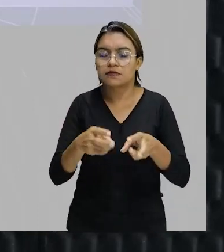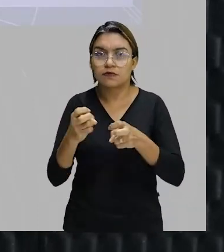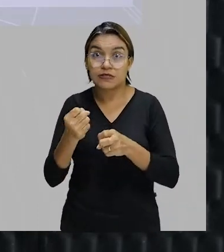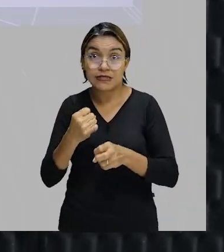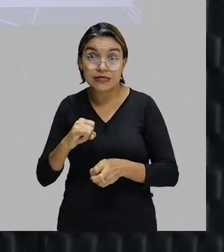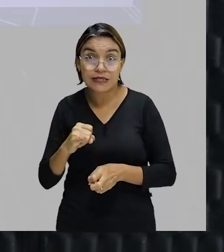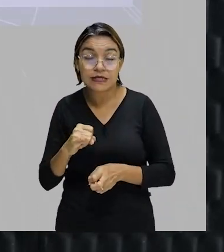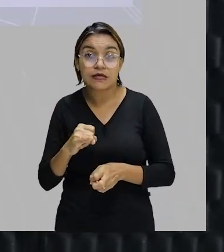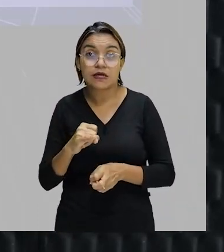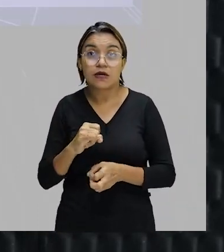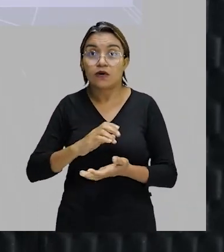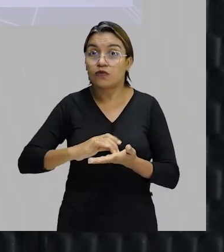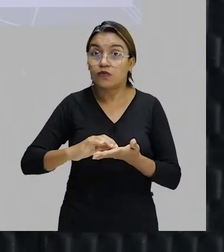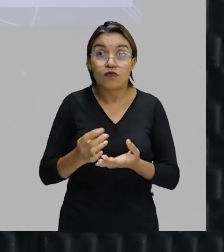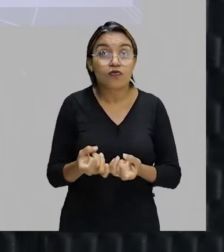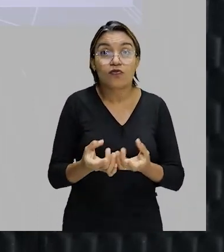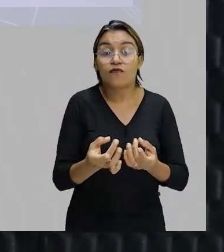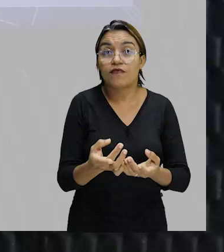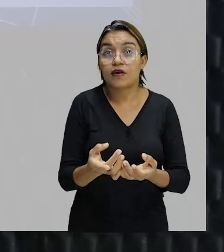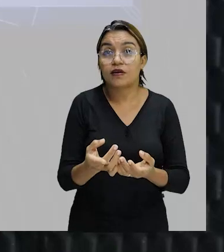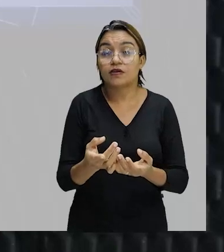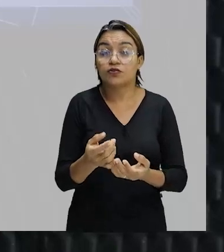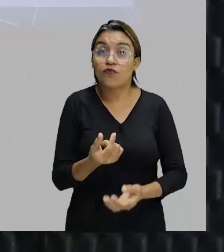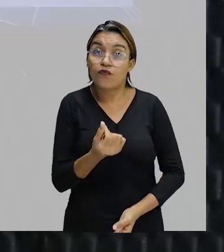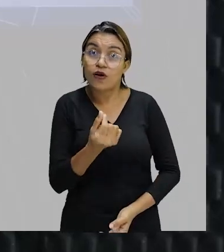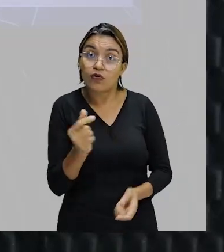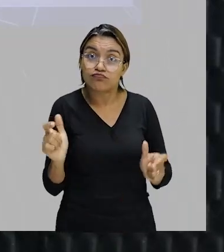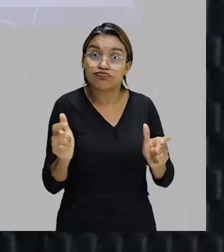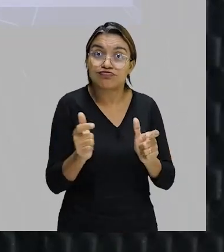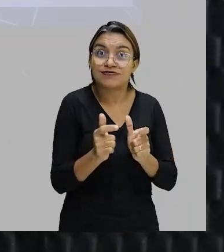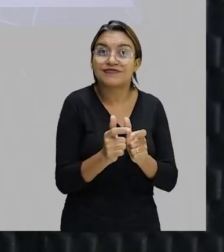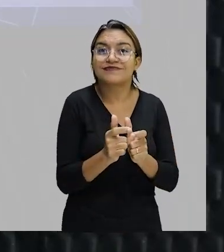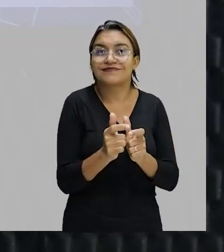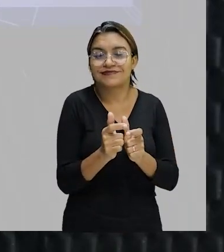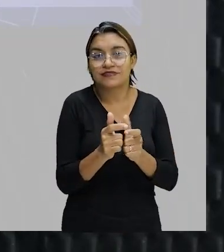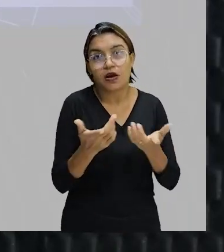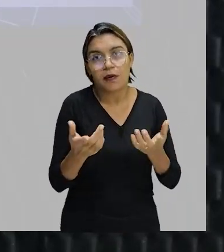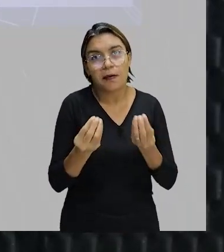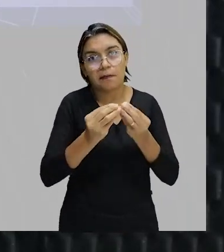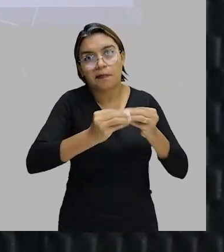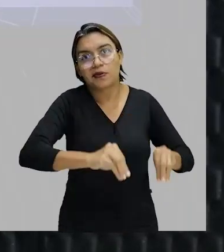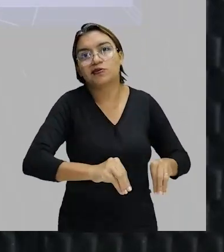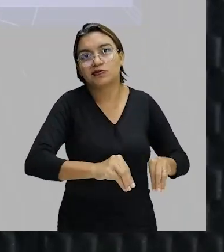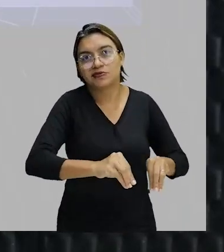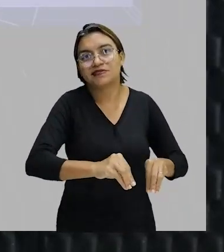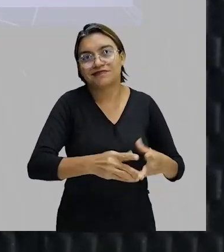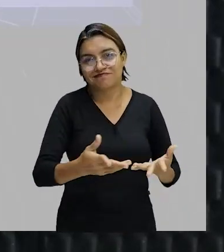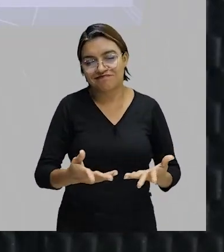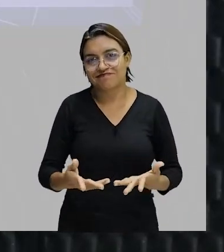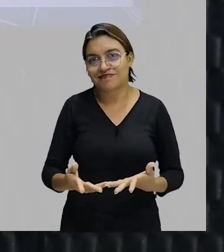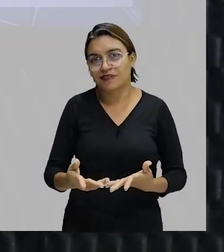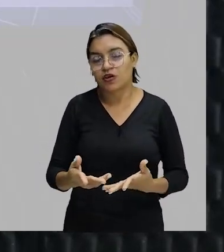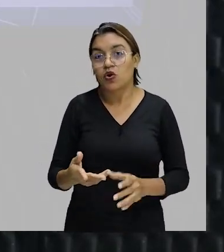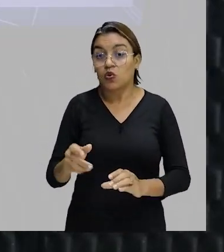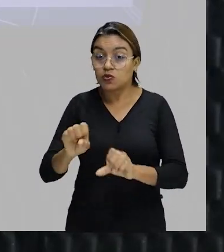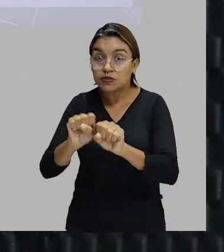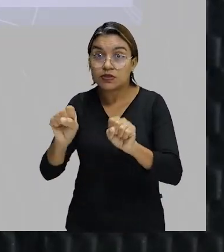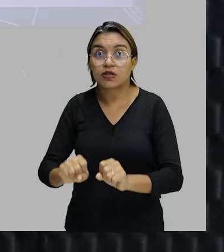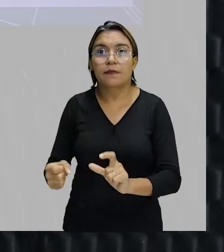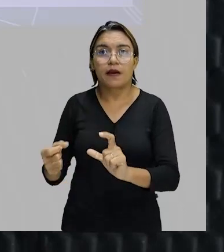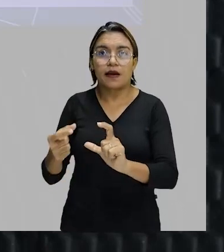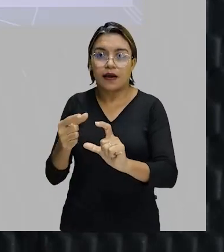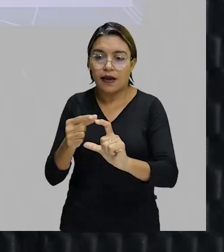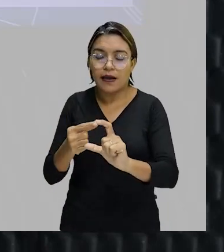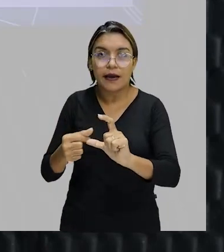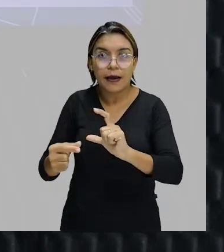não vende, isso gera desvalorização. E isso, desvalorização é prejuízo que o sistema capitalista não aceita. Então eu vou